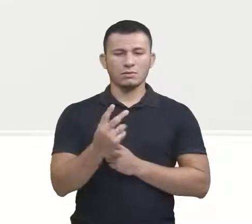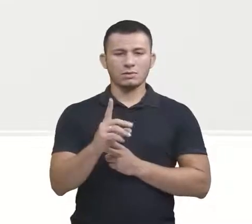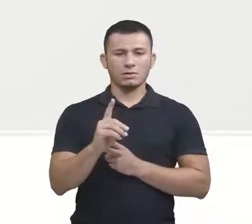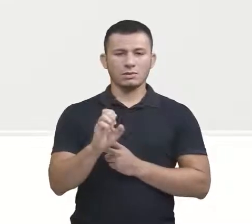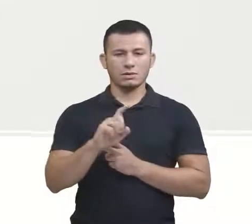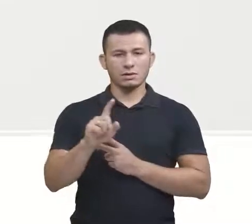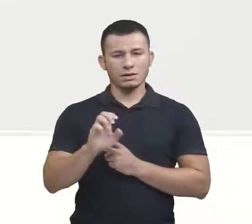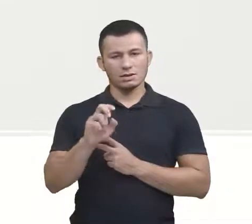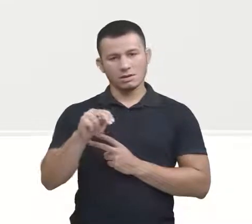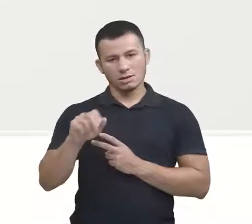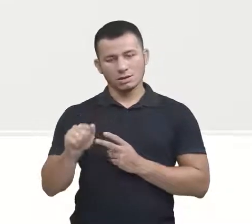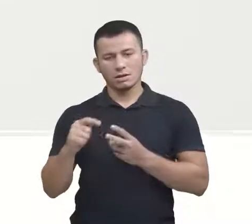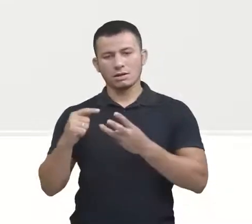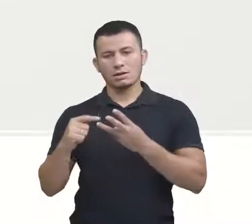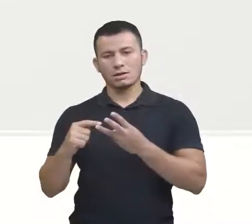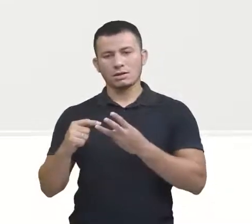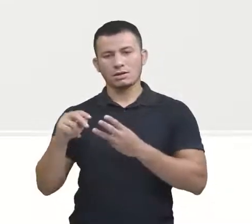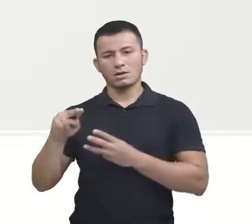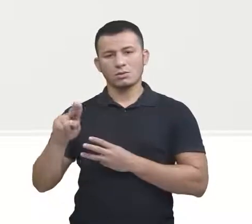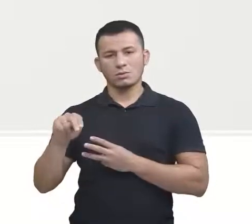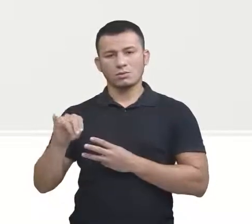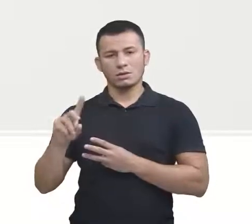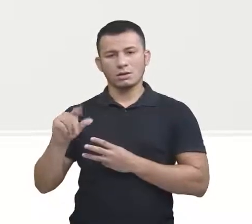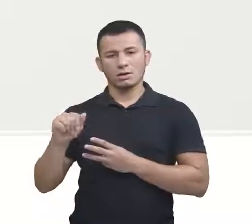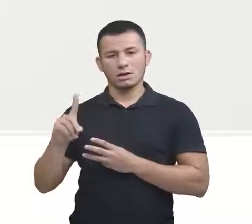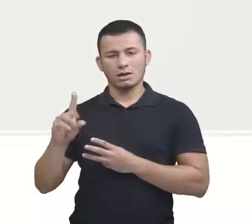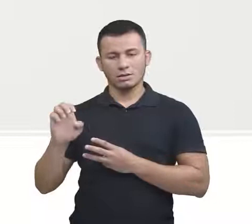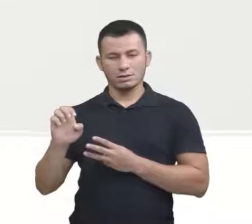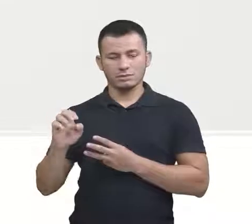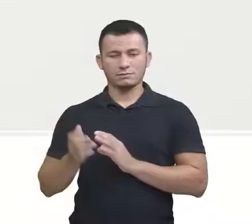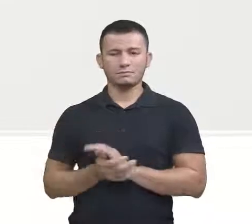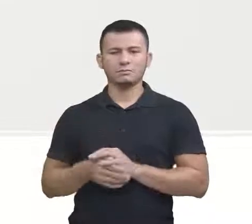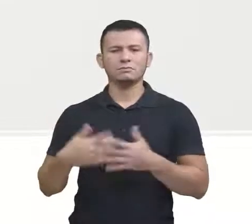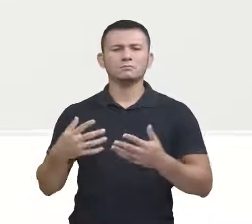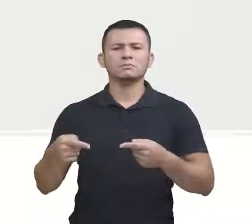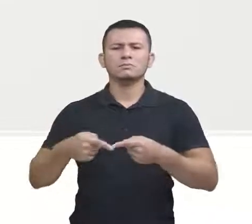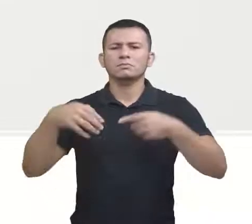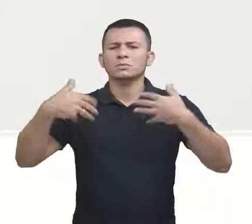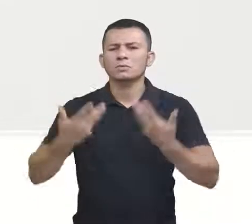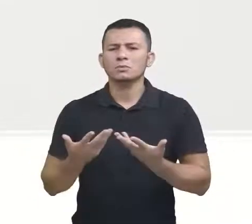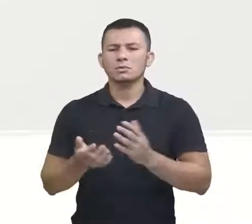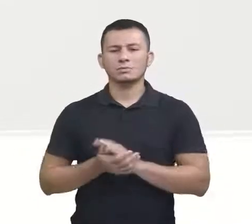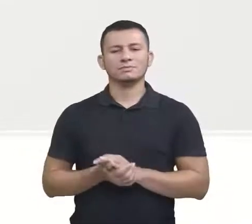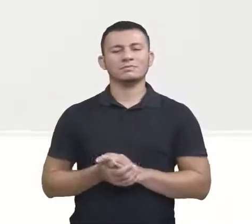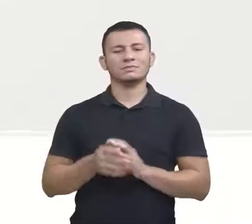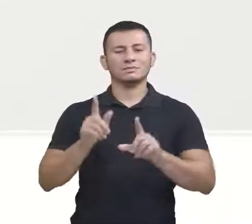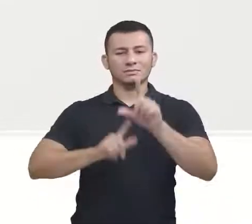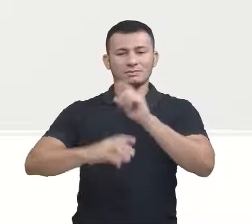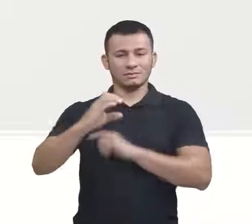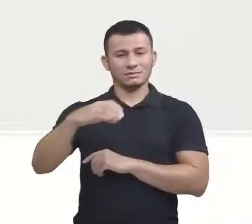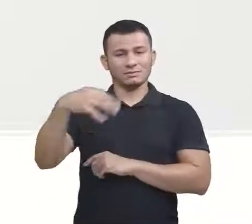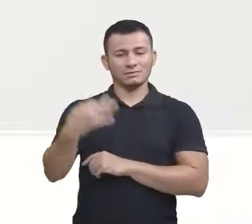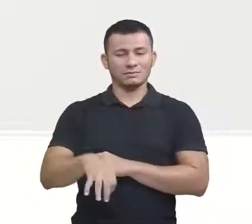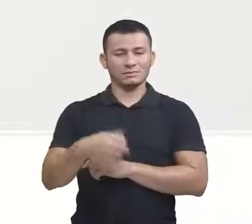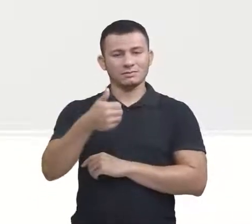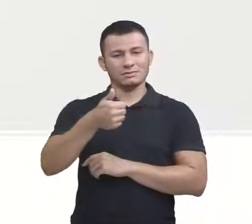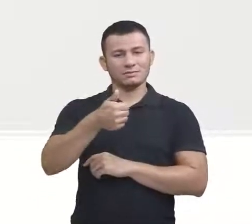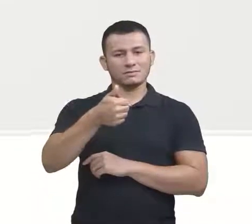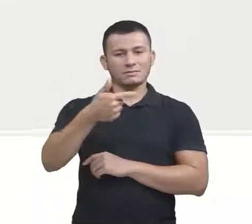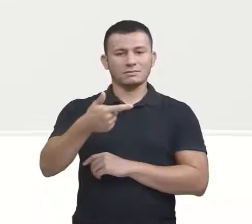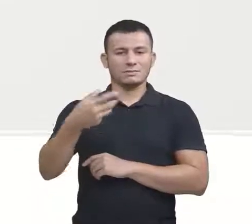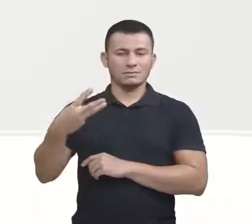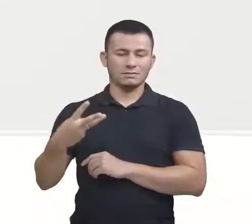olha ele aqui na letra C 123 uma